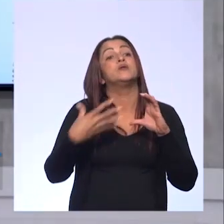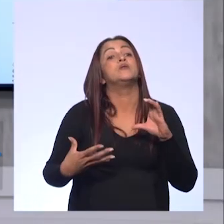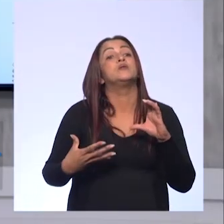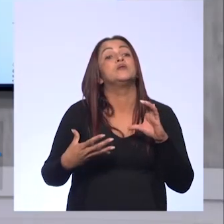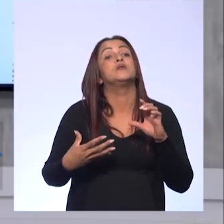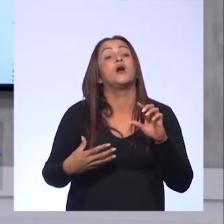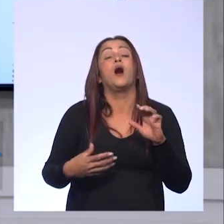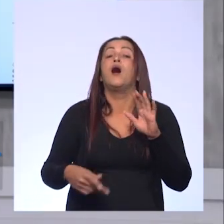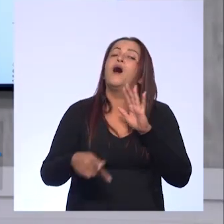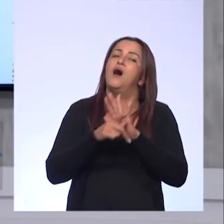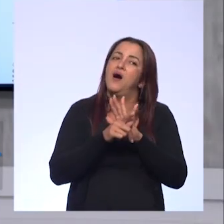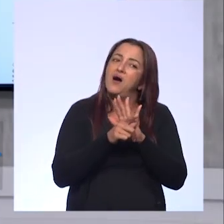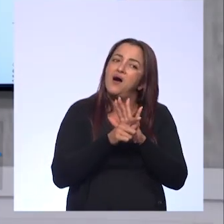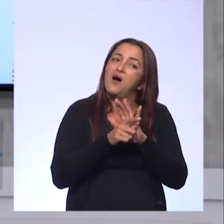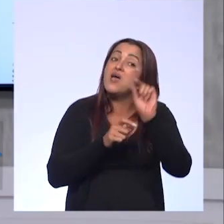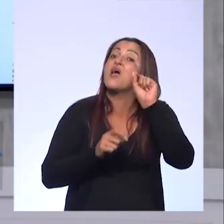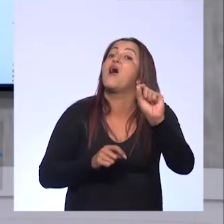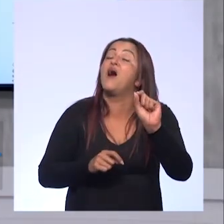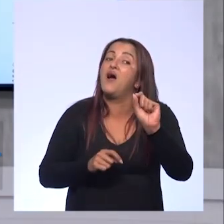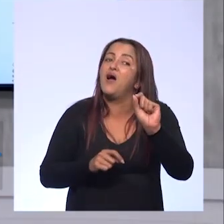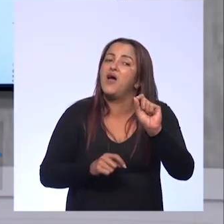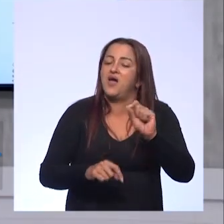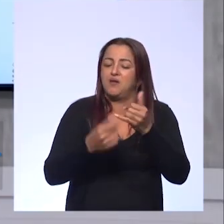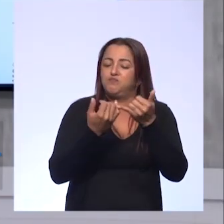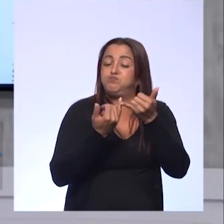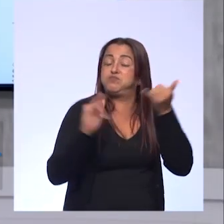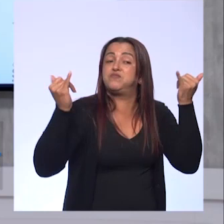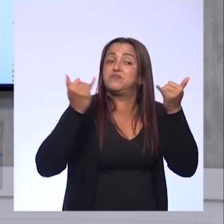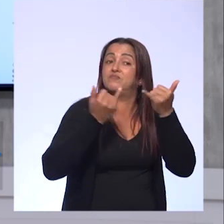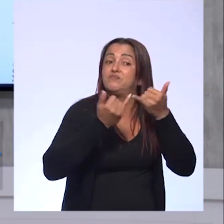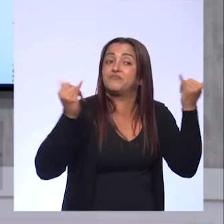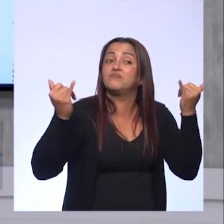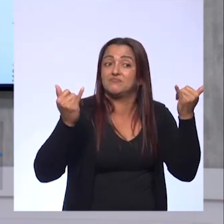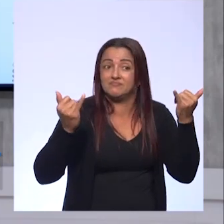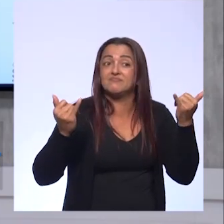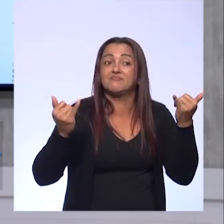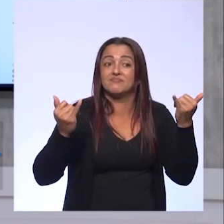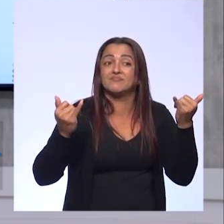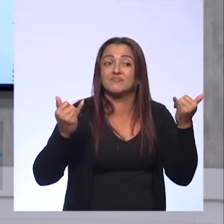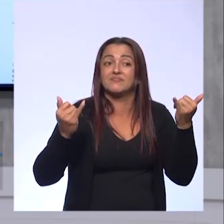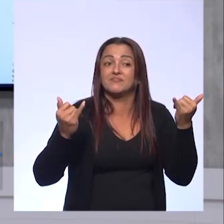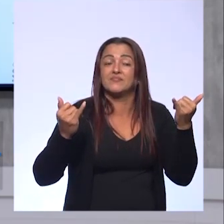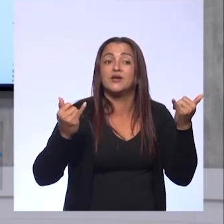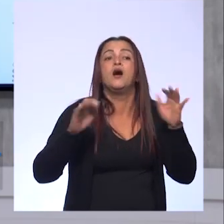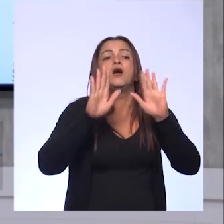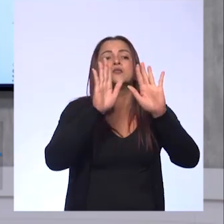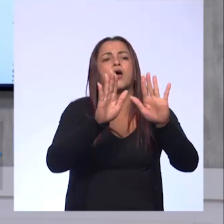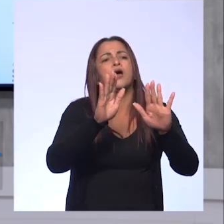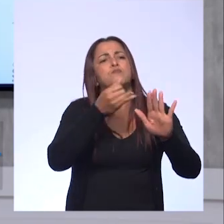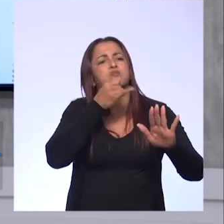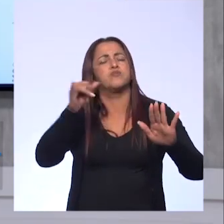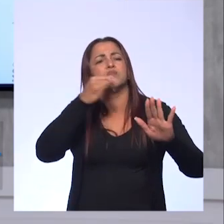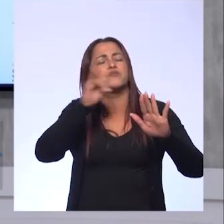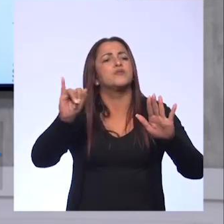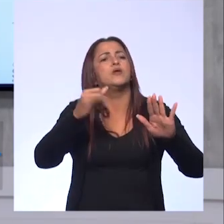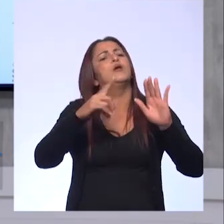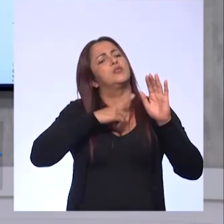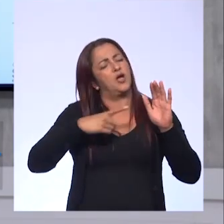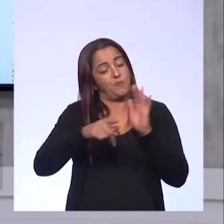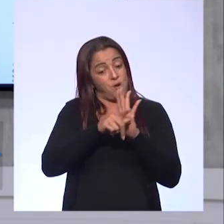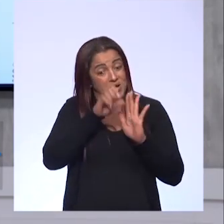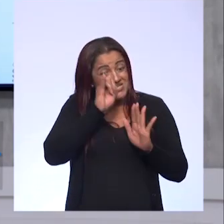a amplitude está associado com a energia quanto maior amplitude uma hora energia